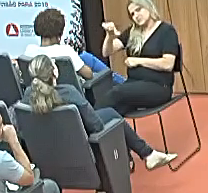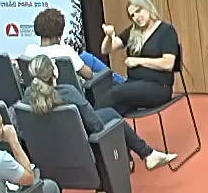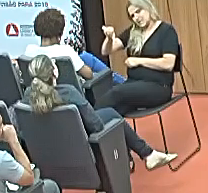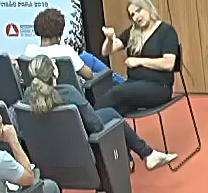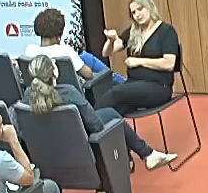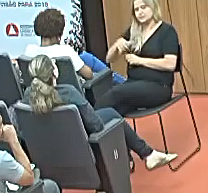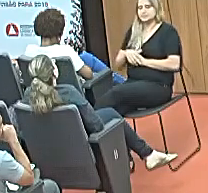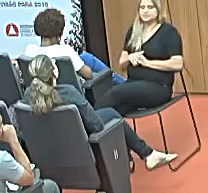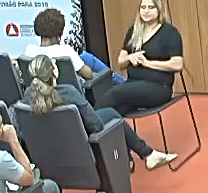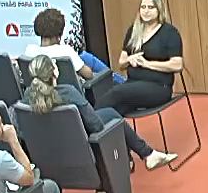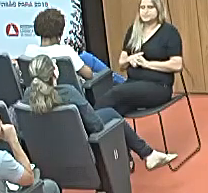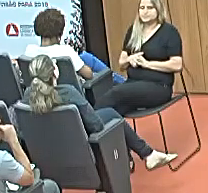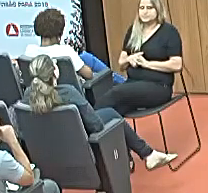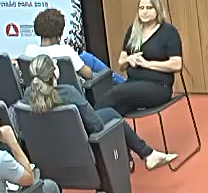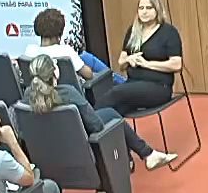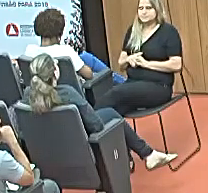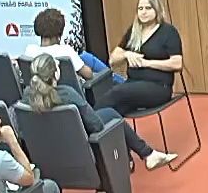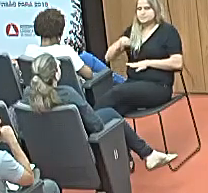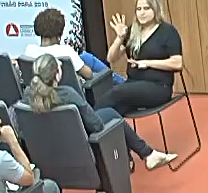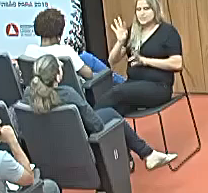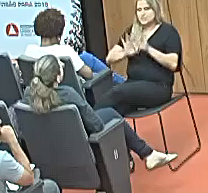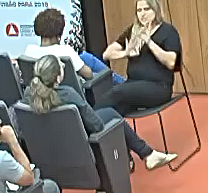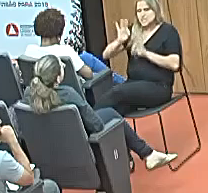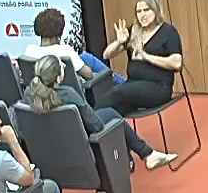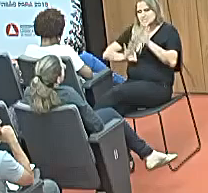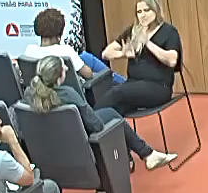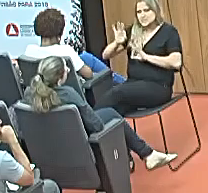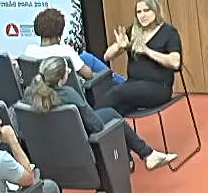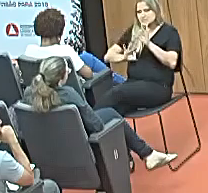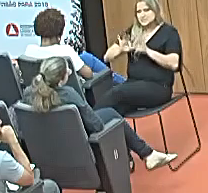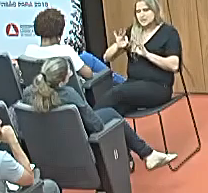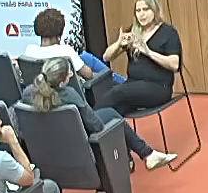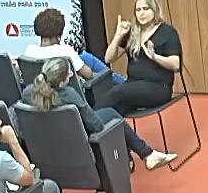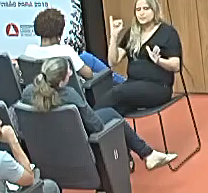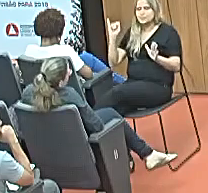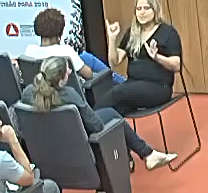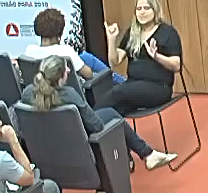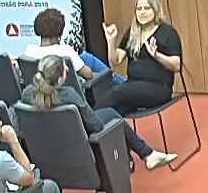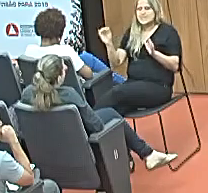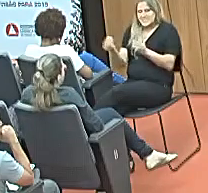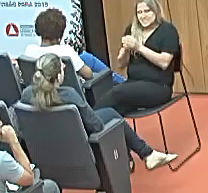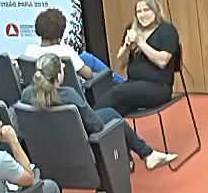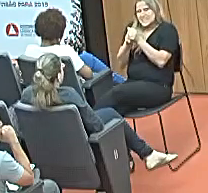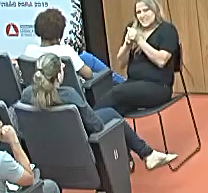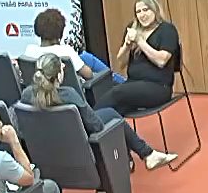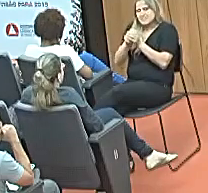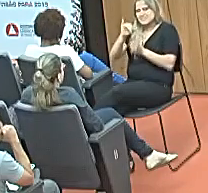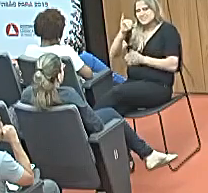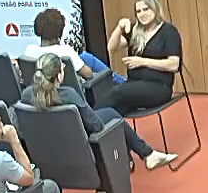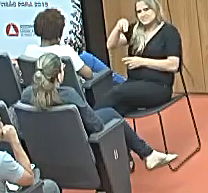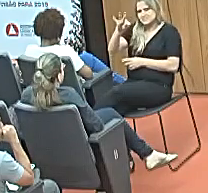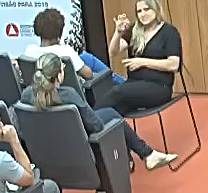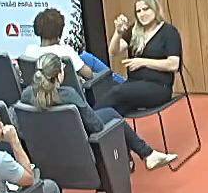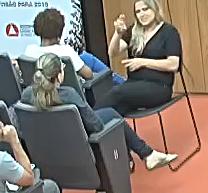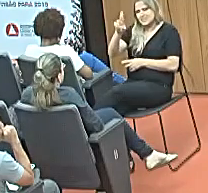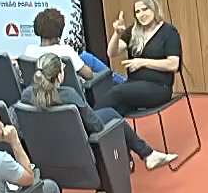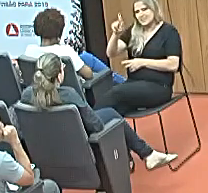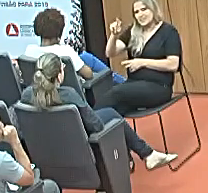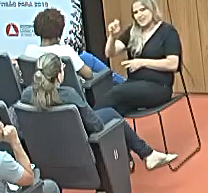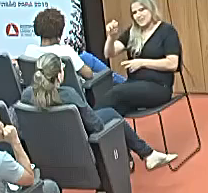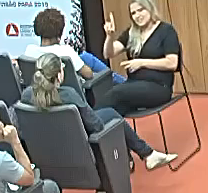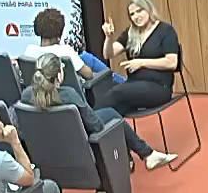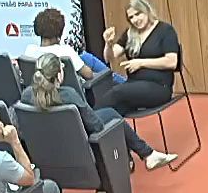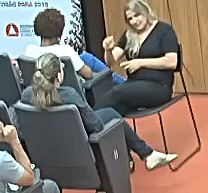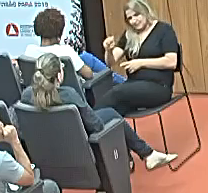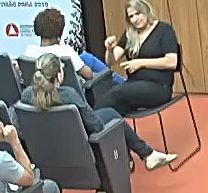ao sei se é a gestão integrada da setop juntamente a polícia militar secretaria de estado de segurança pública é para a promoção